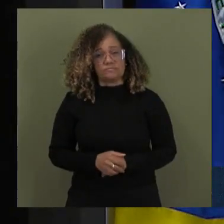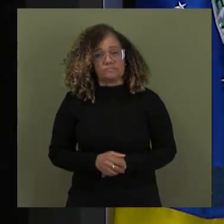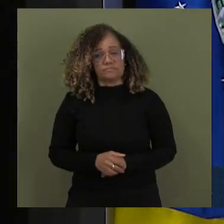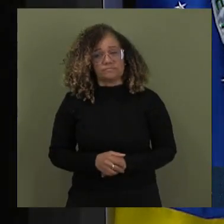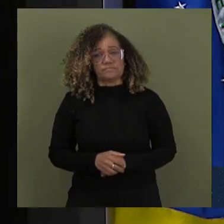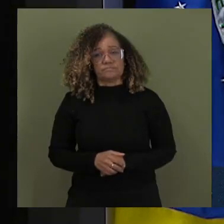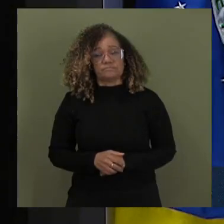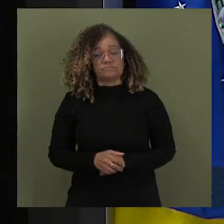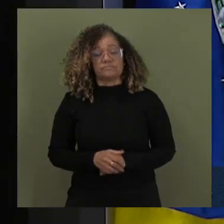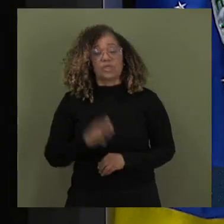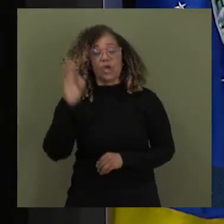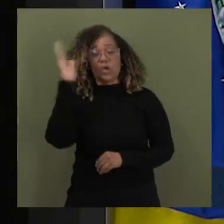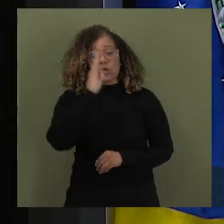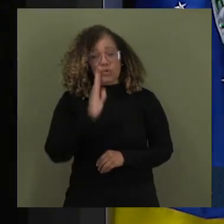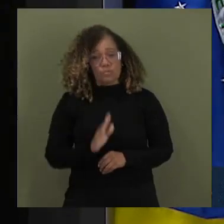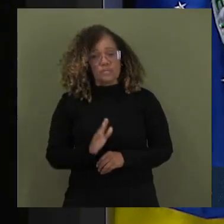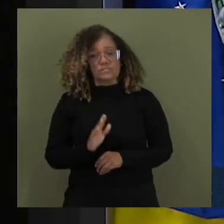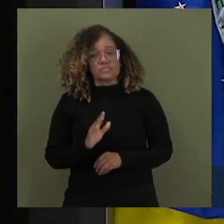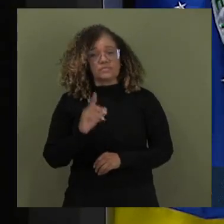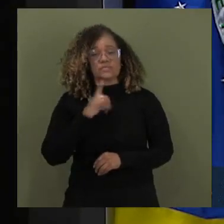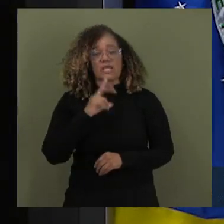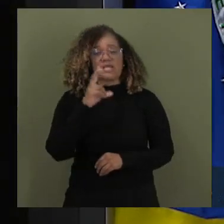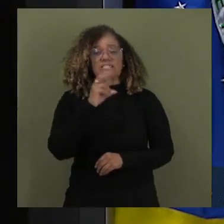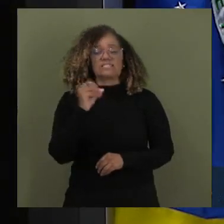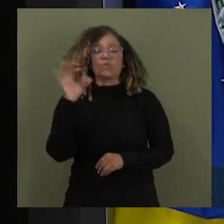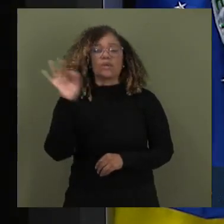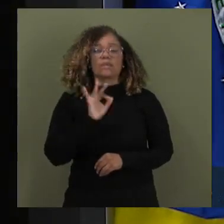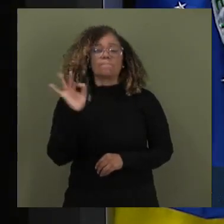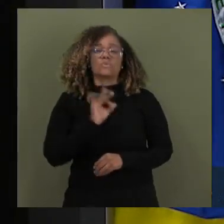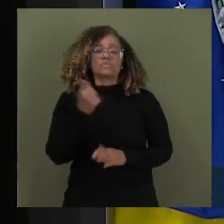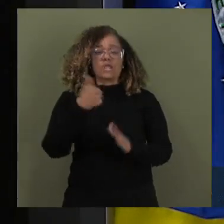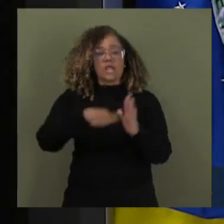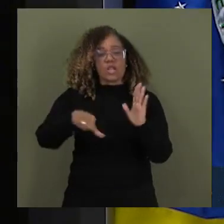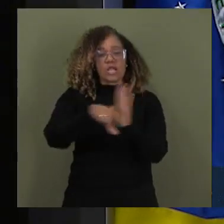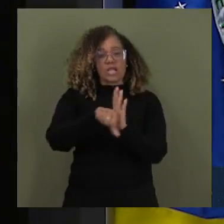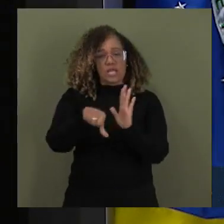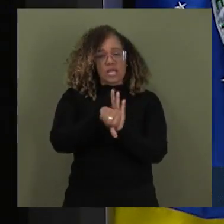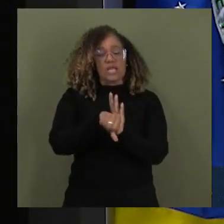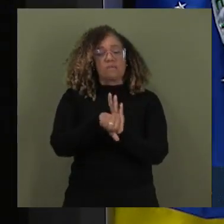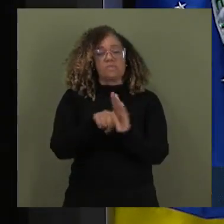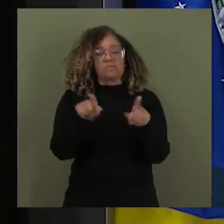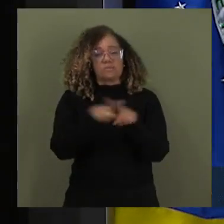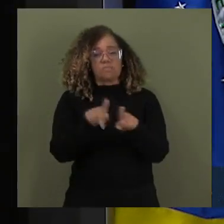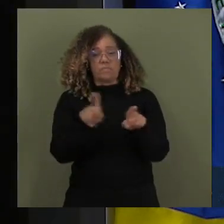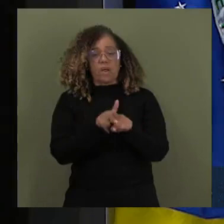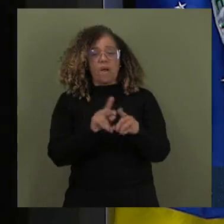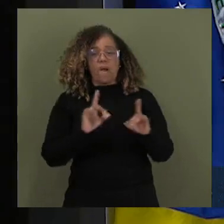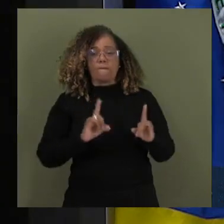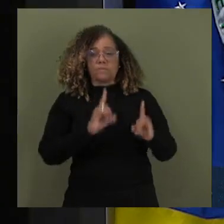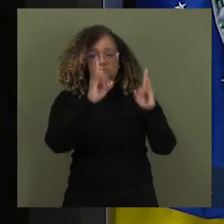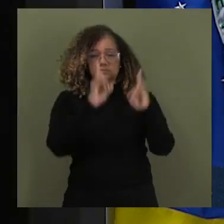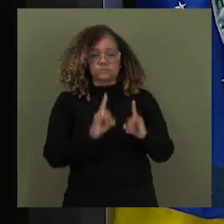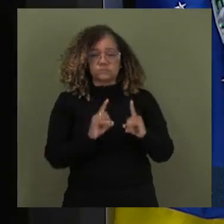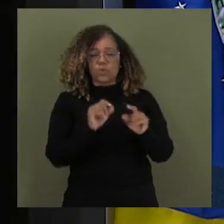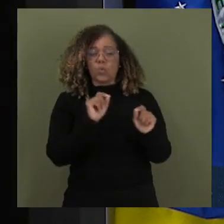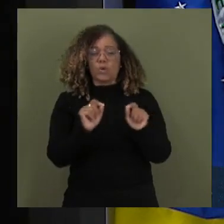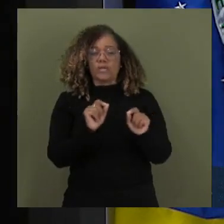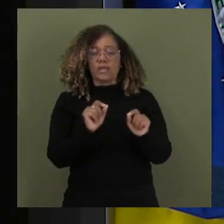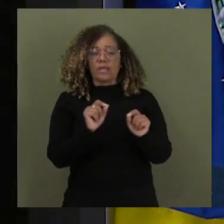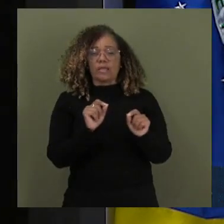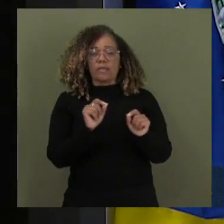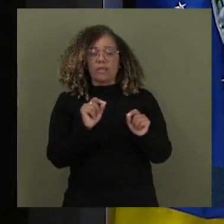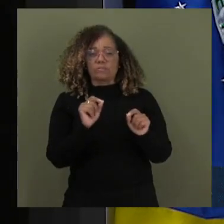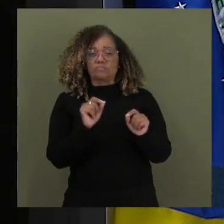No Brasil, estima-se que mais de 50% dos crimes contra o patrimônio são cometidos por usuário de